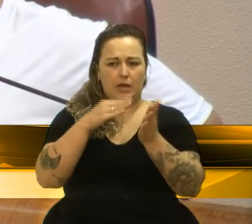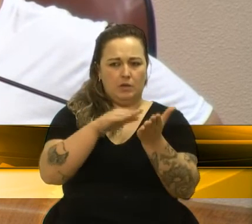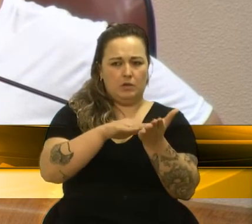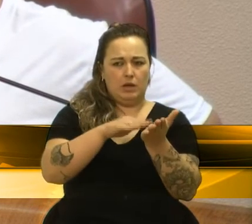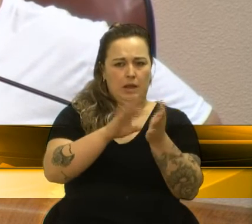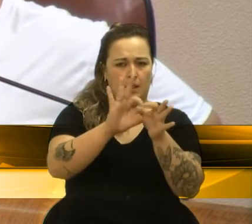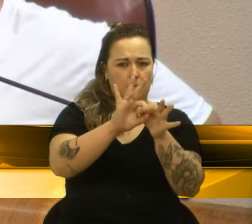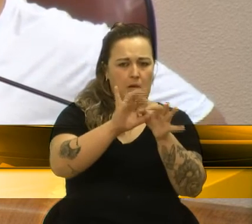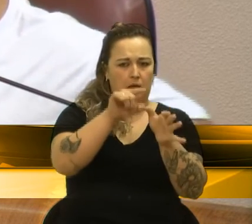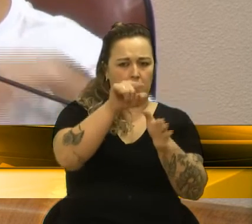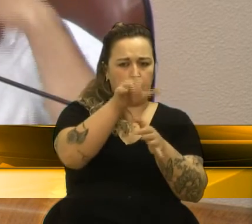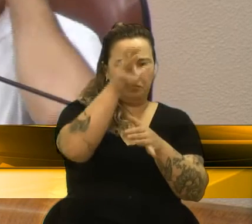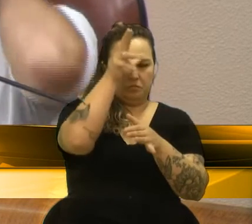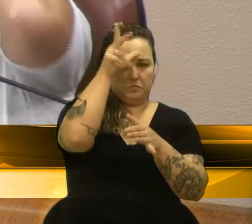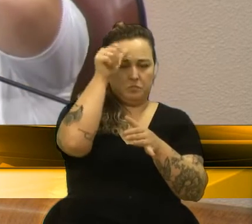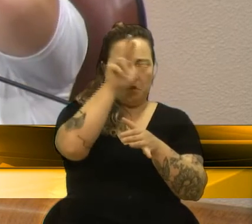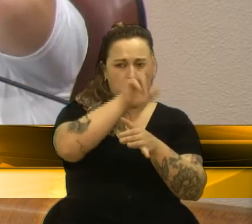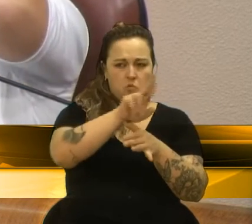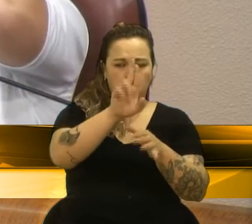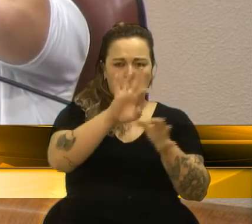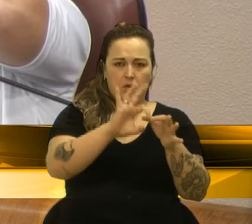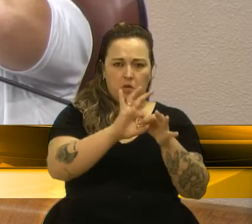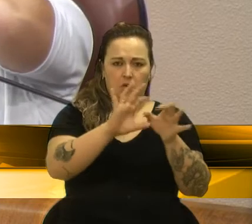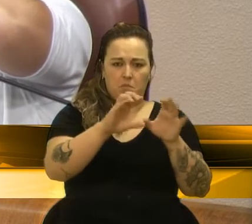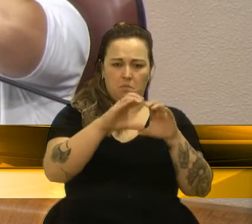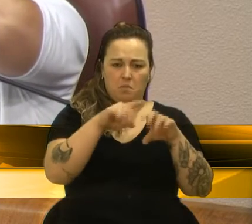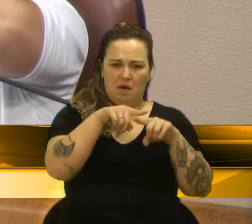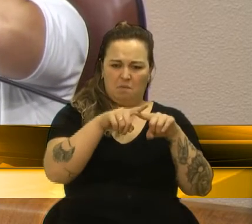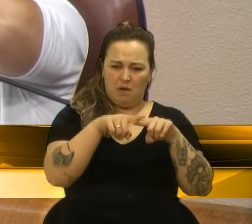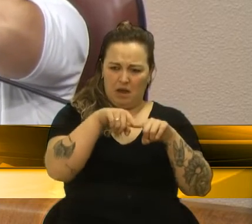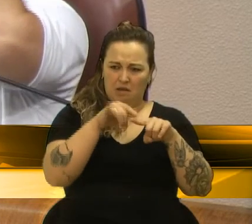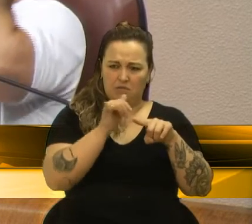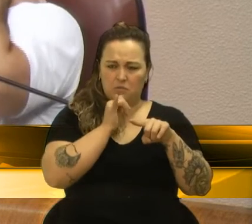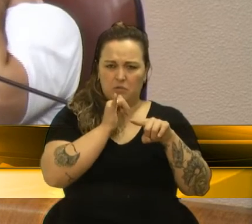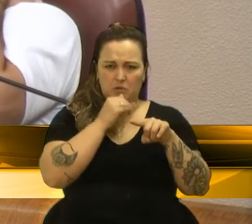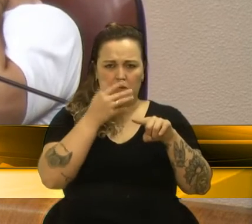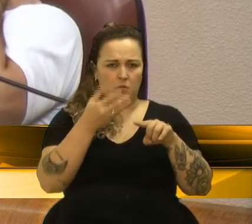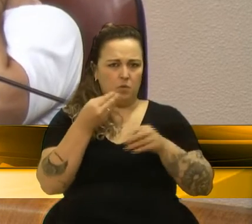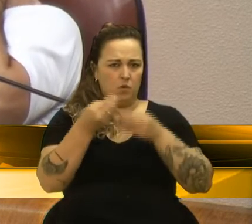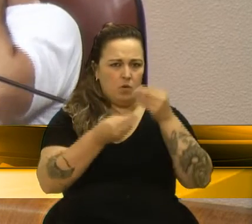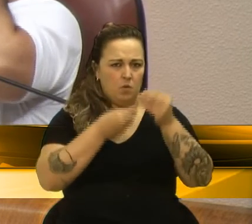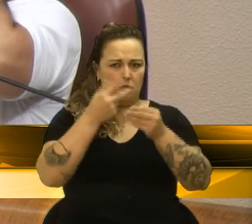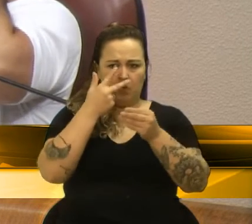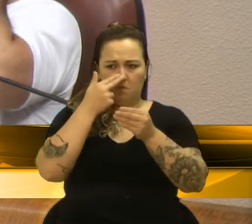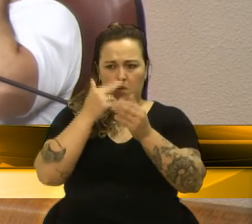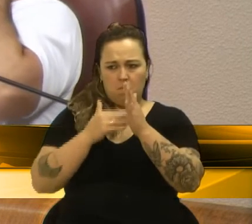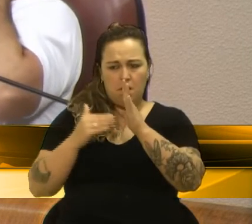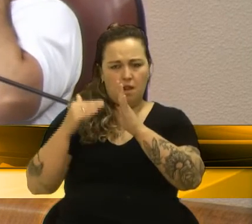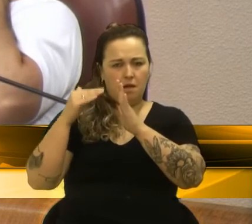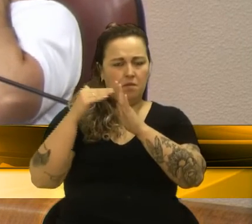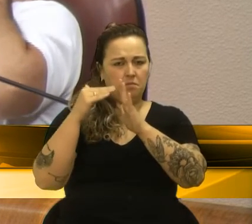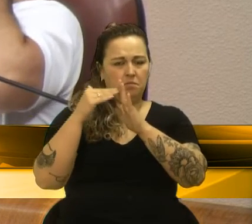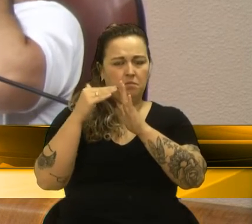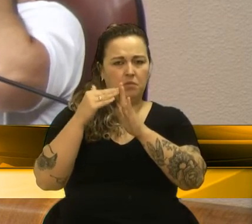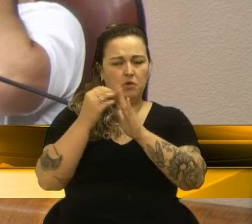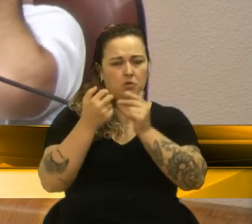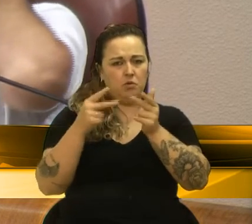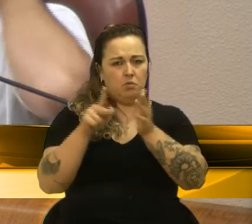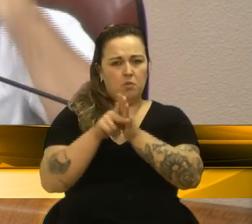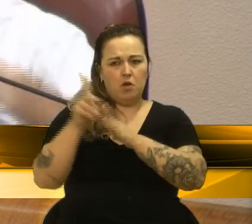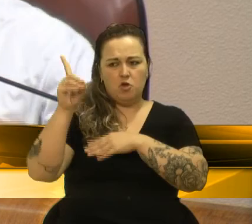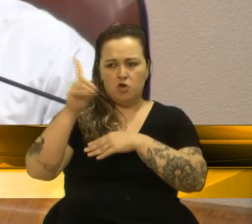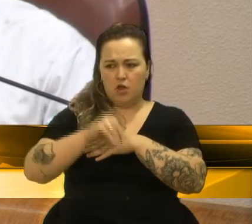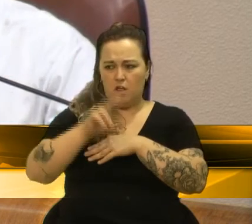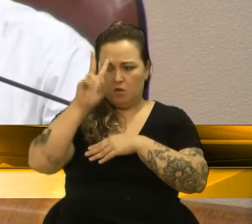público para a utilização do espaço público, uma praça, significa uma limitação ao núcleo essencial do direito ao